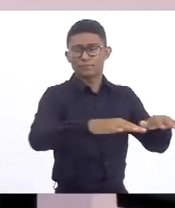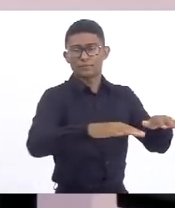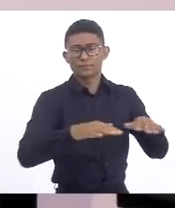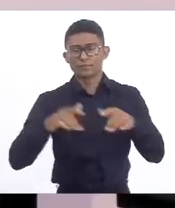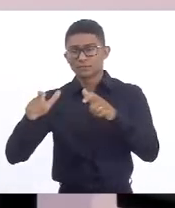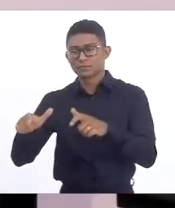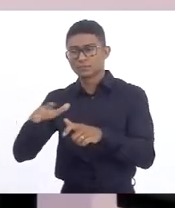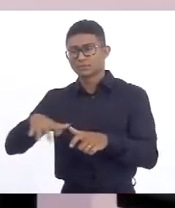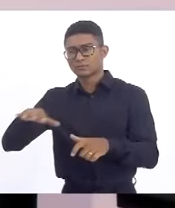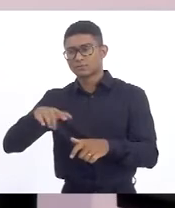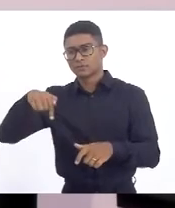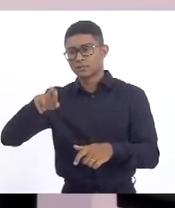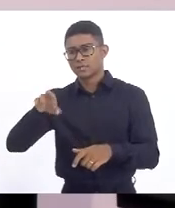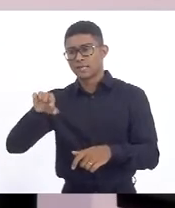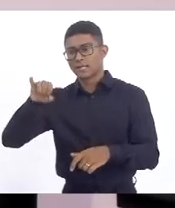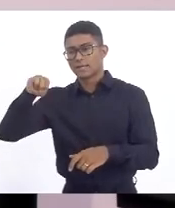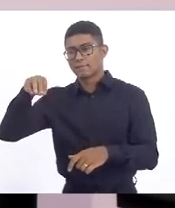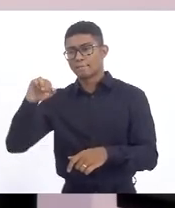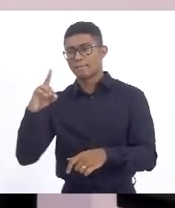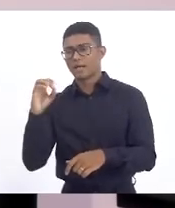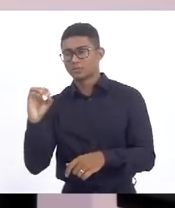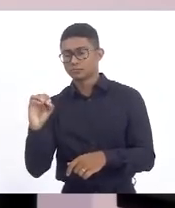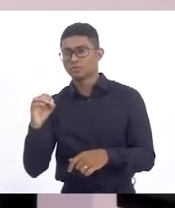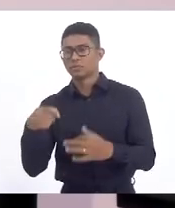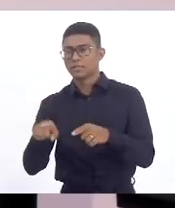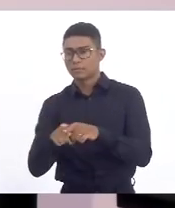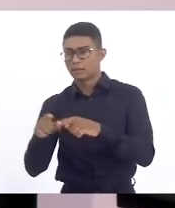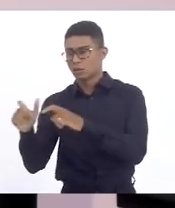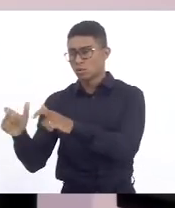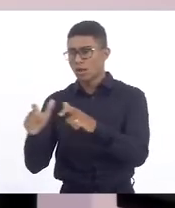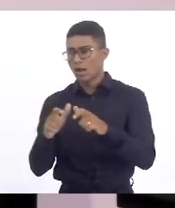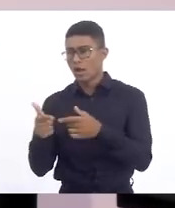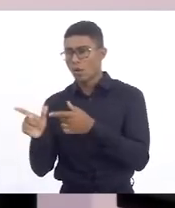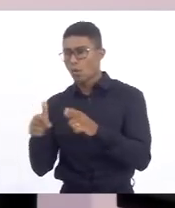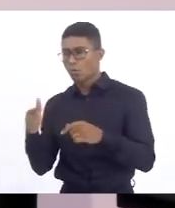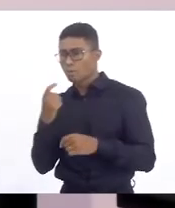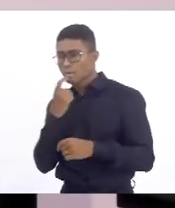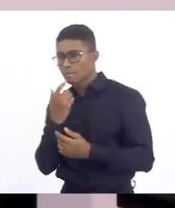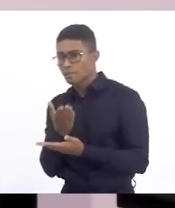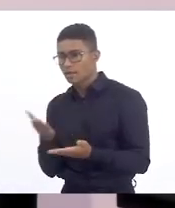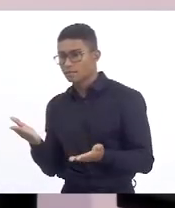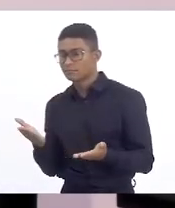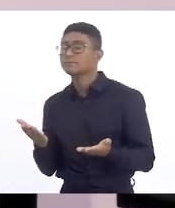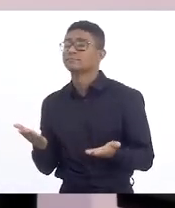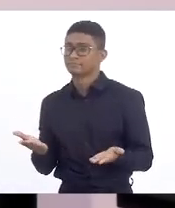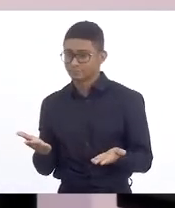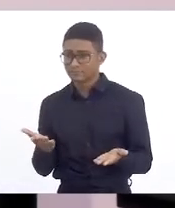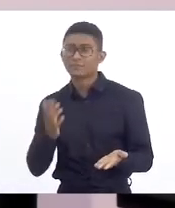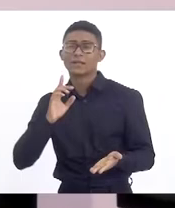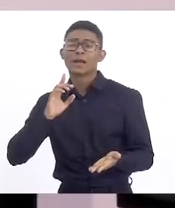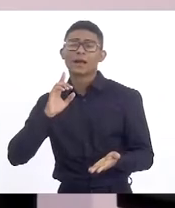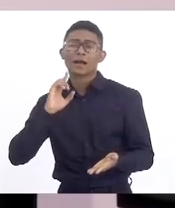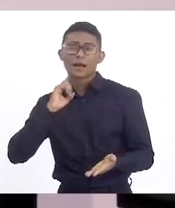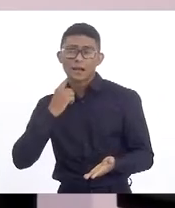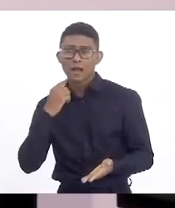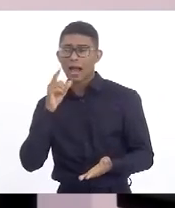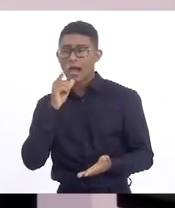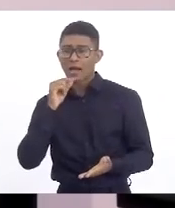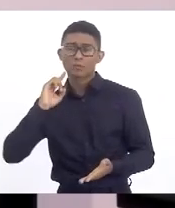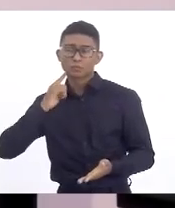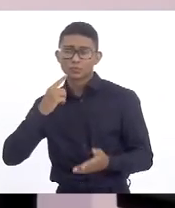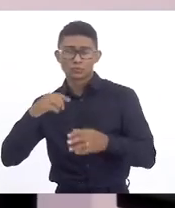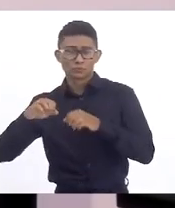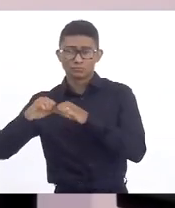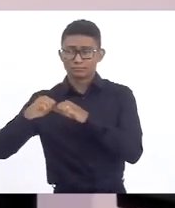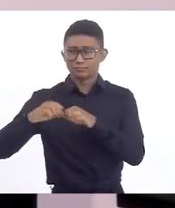Guandu, nos últimos anos, vem intensificando o aparecimento de novos indicadores